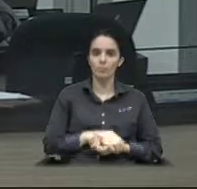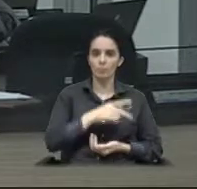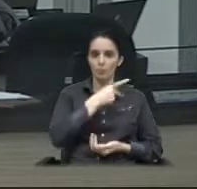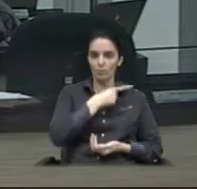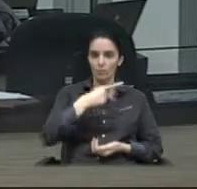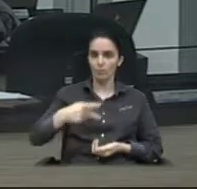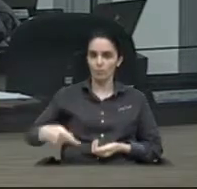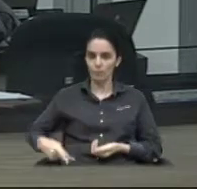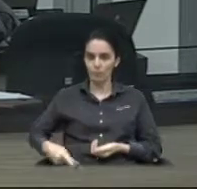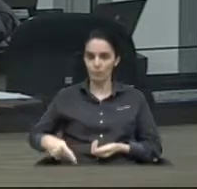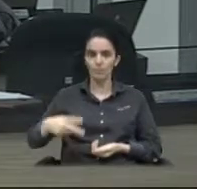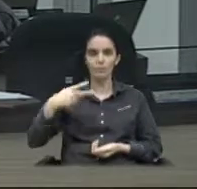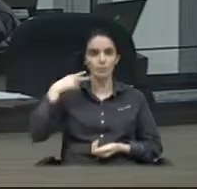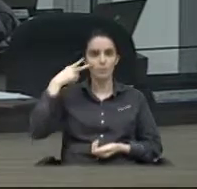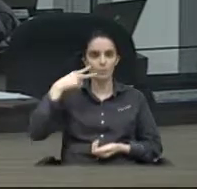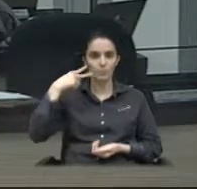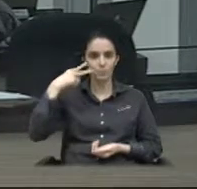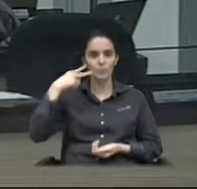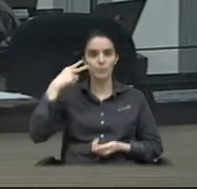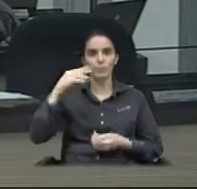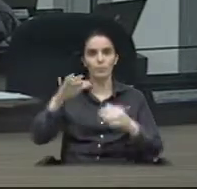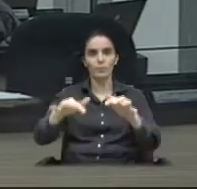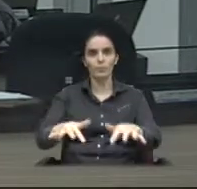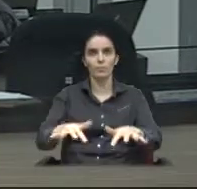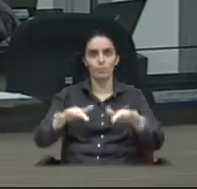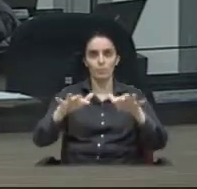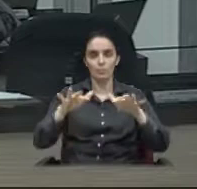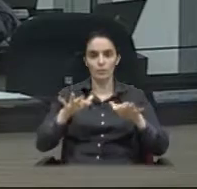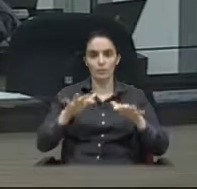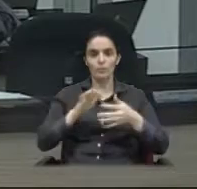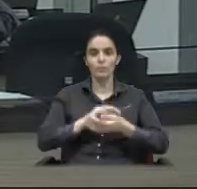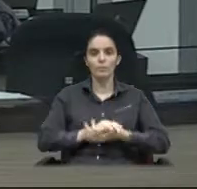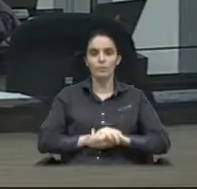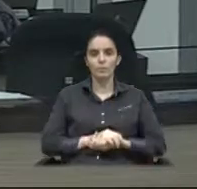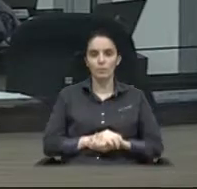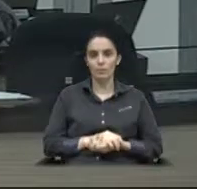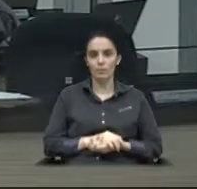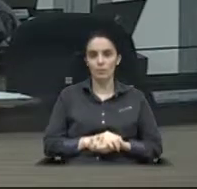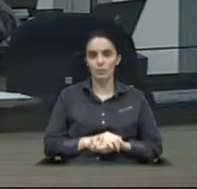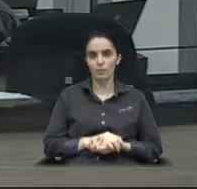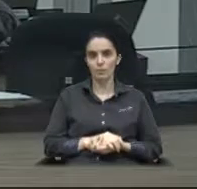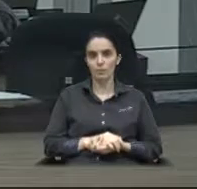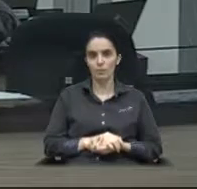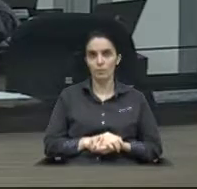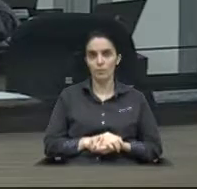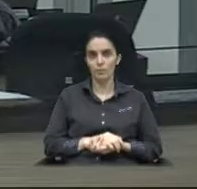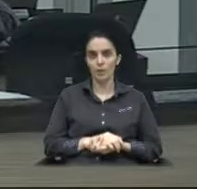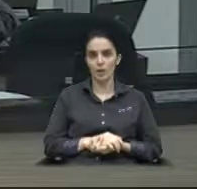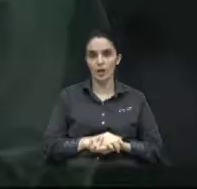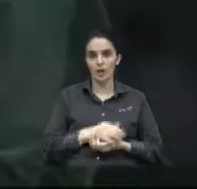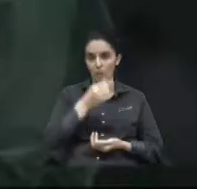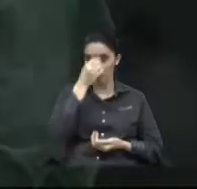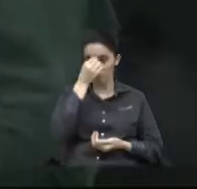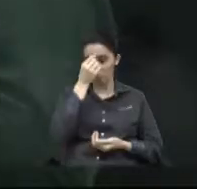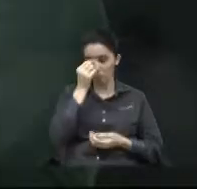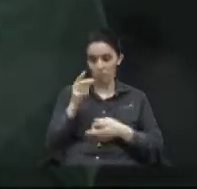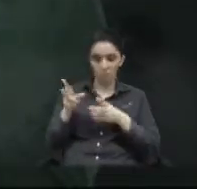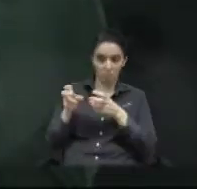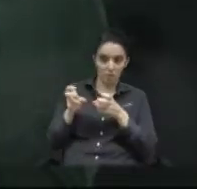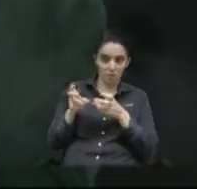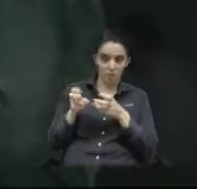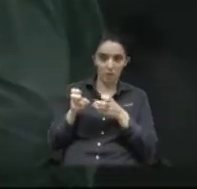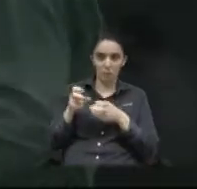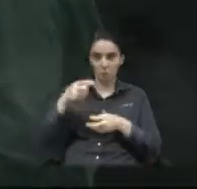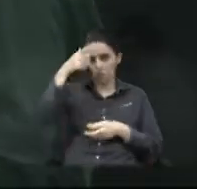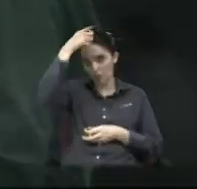senhoras e senhores vereadores, público presente, eu ouvi atentamente o pronunciamento